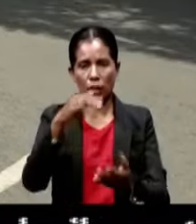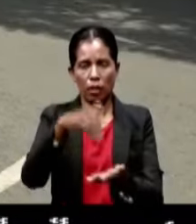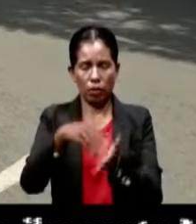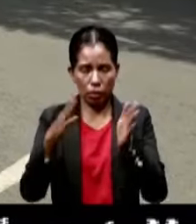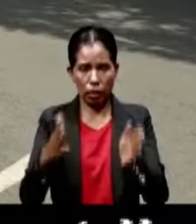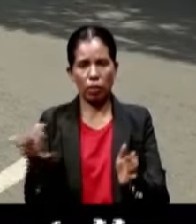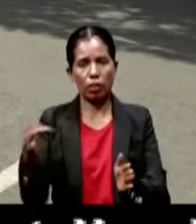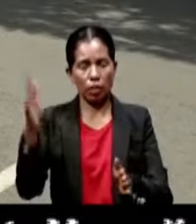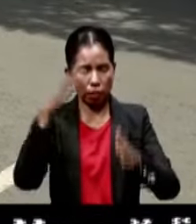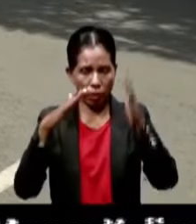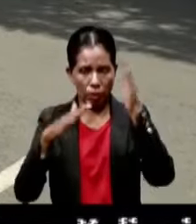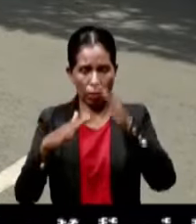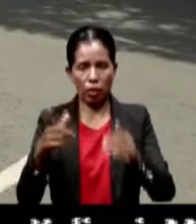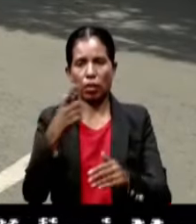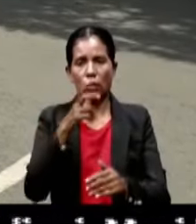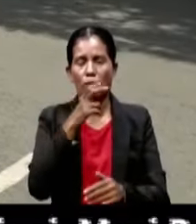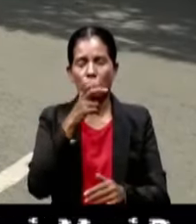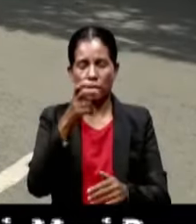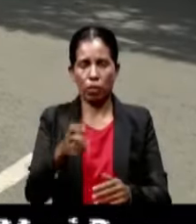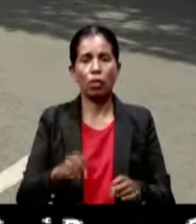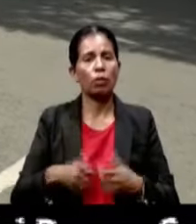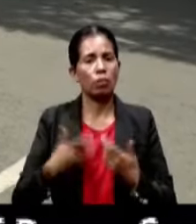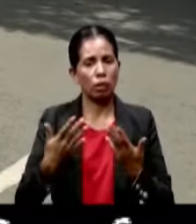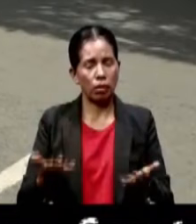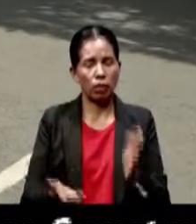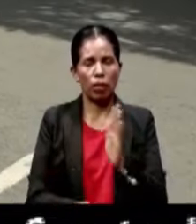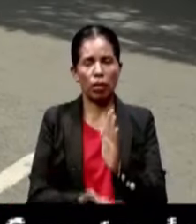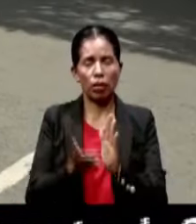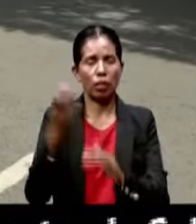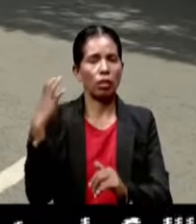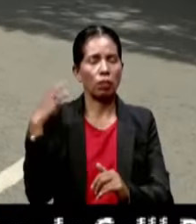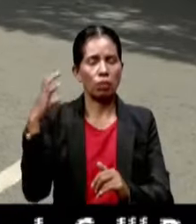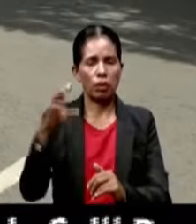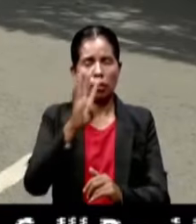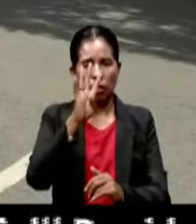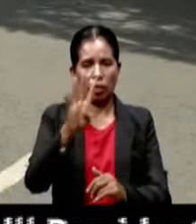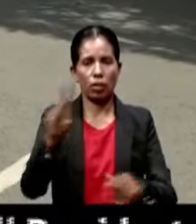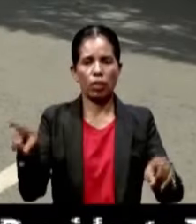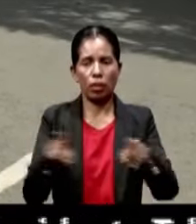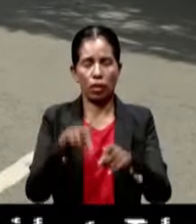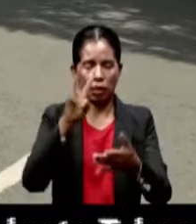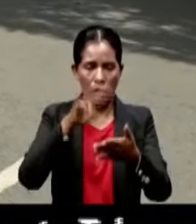nia problema e halian português. O ensa atu hasa e competência hat hanesan